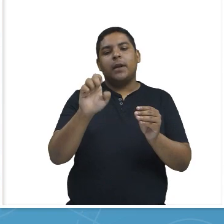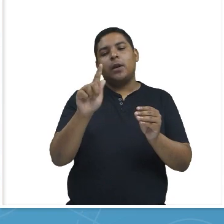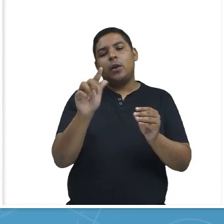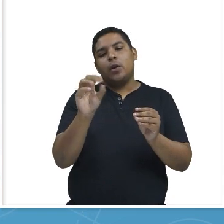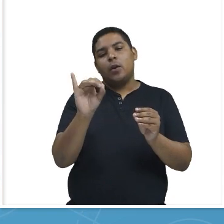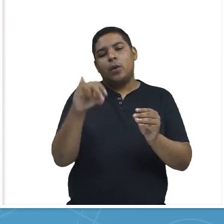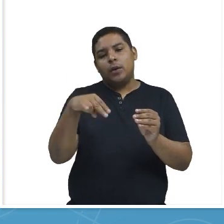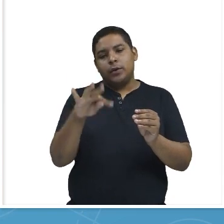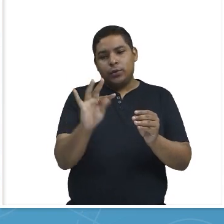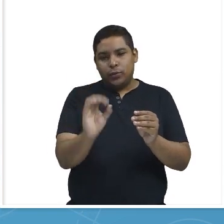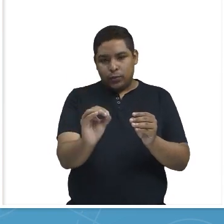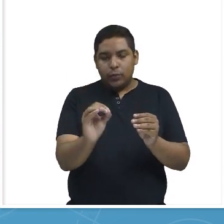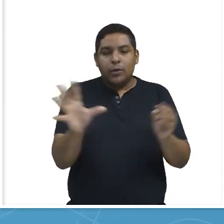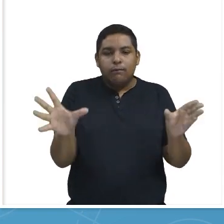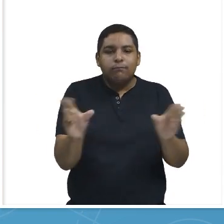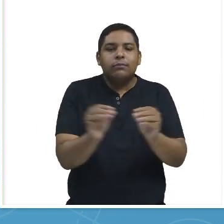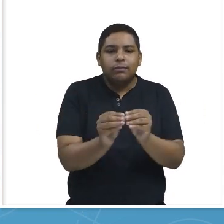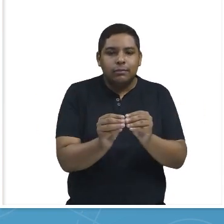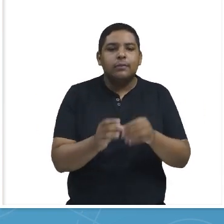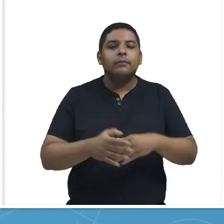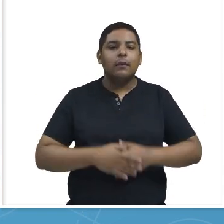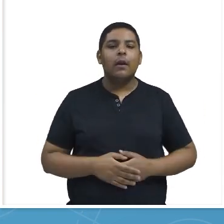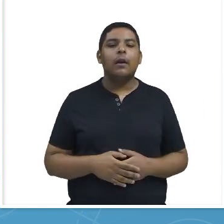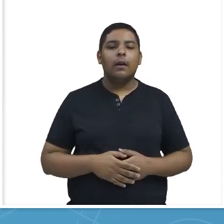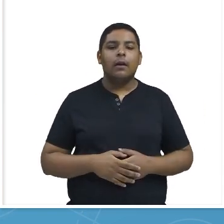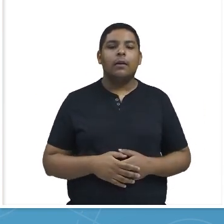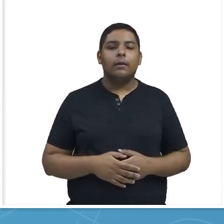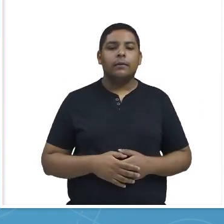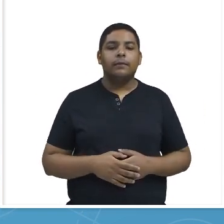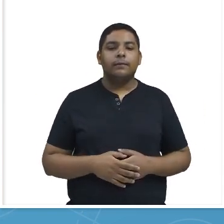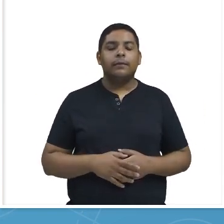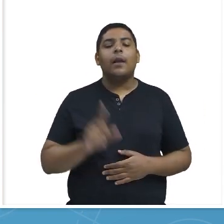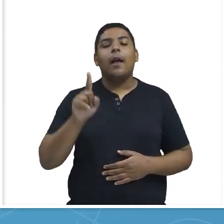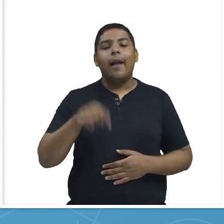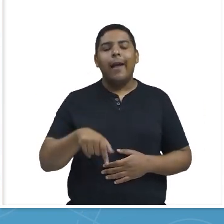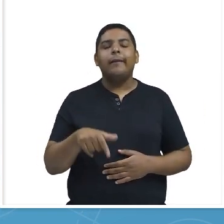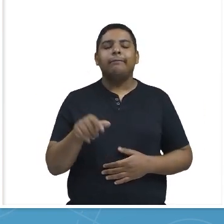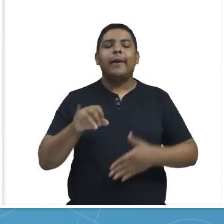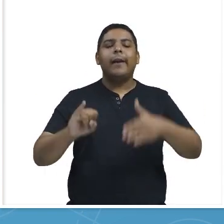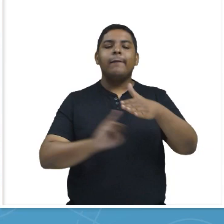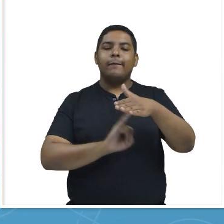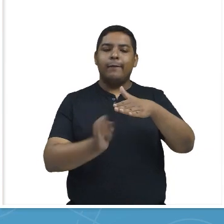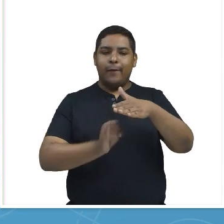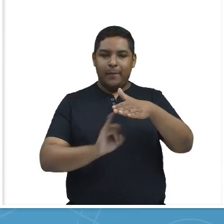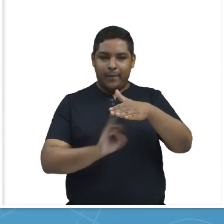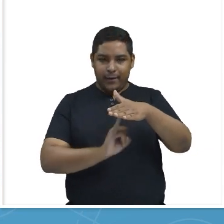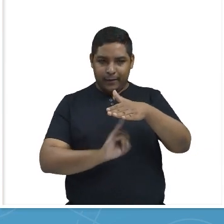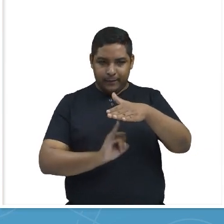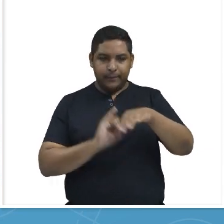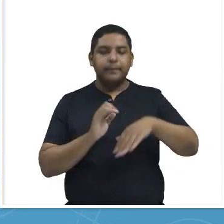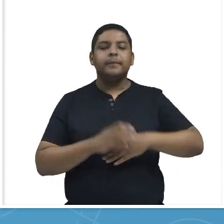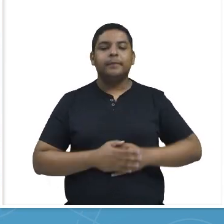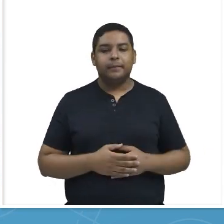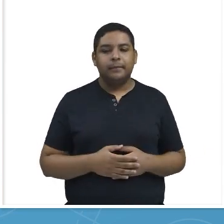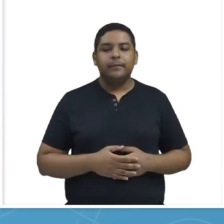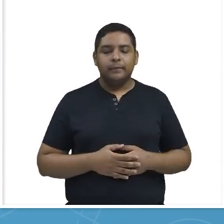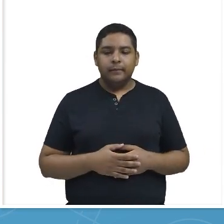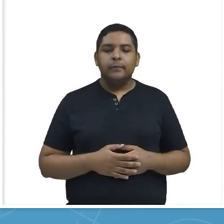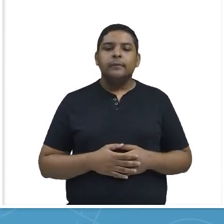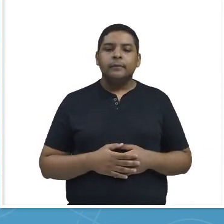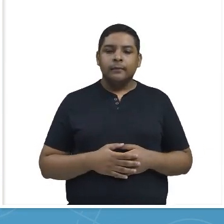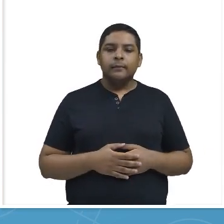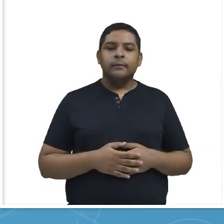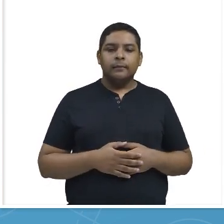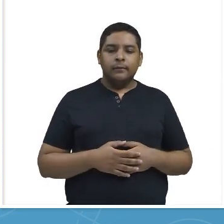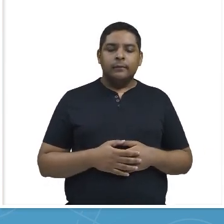in informal situation. É usado uma situação informal. I'm gonna to study in Ireland. I'm gonna,